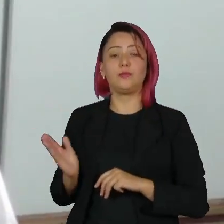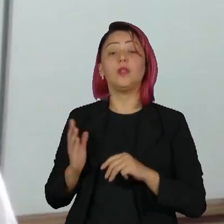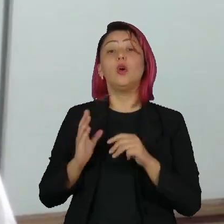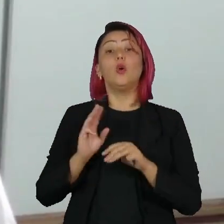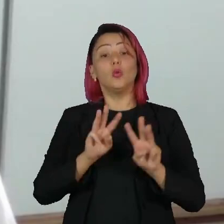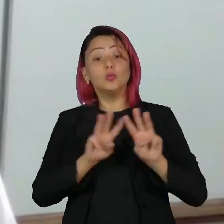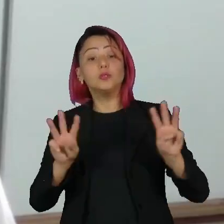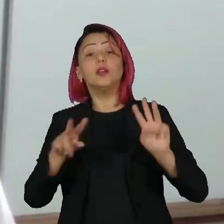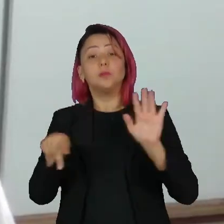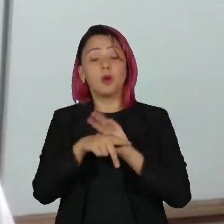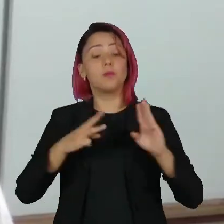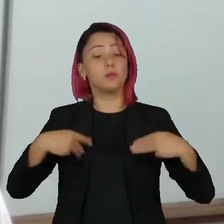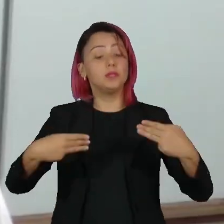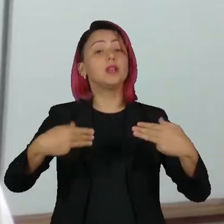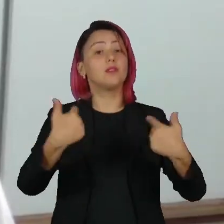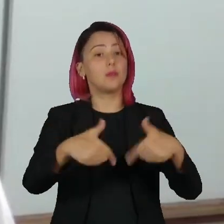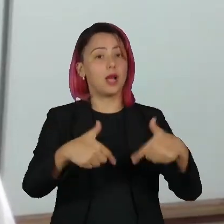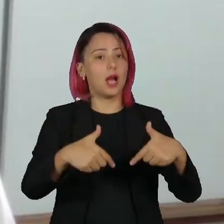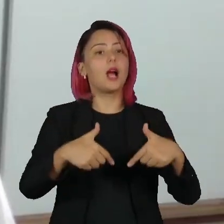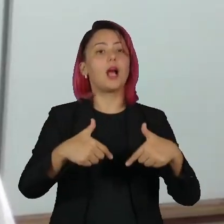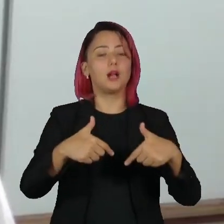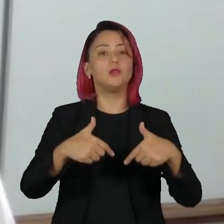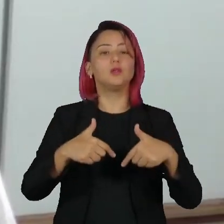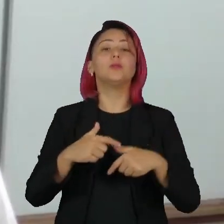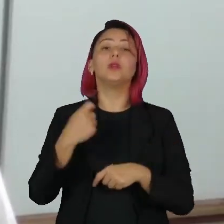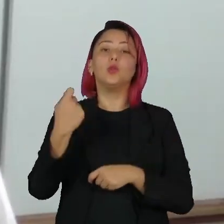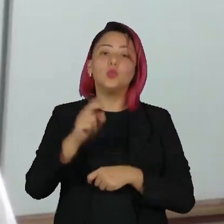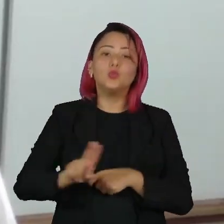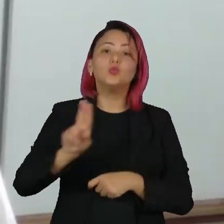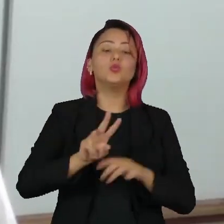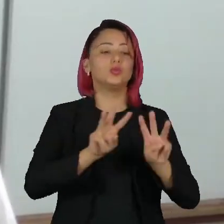Ministério Público do Trabalho, né, o